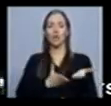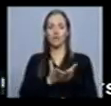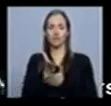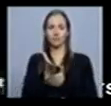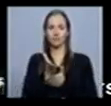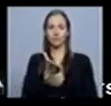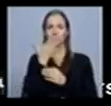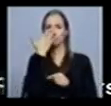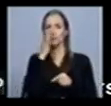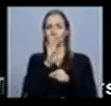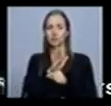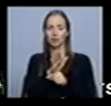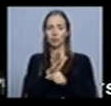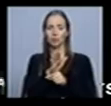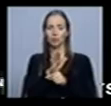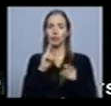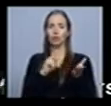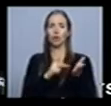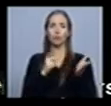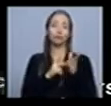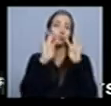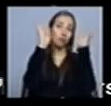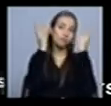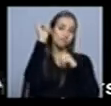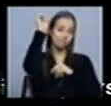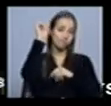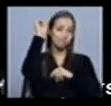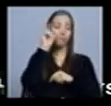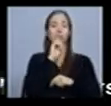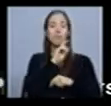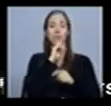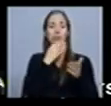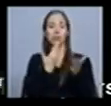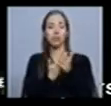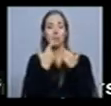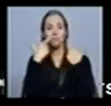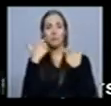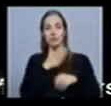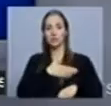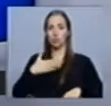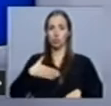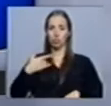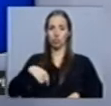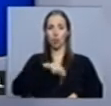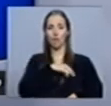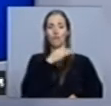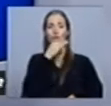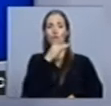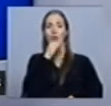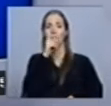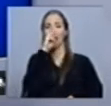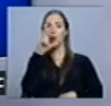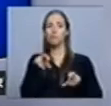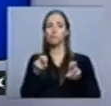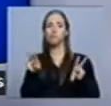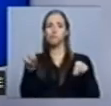um exemplo de que uma tecnologia espacial pode ter impacto na nossa saúde. Falamos do purificador do ar que veio da